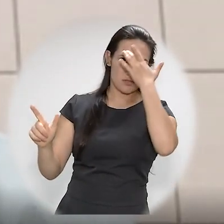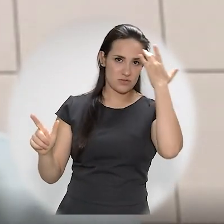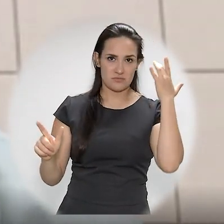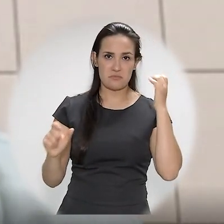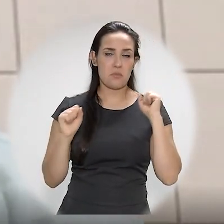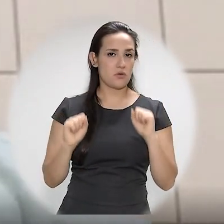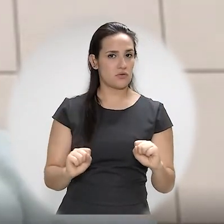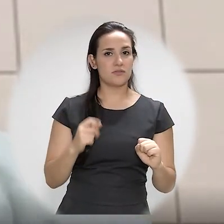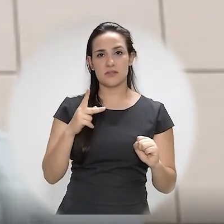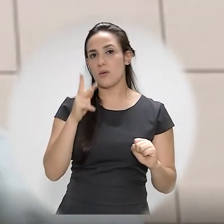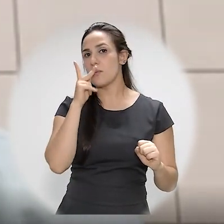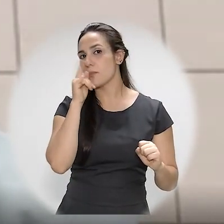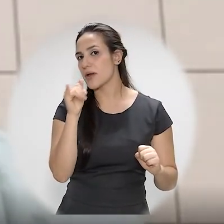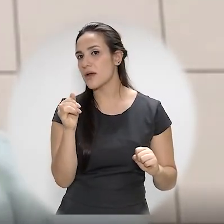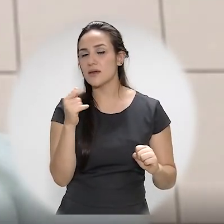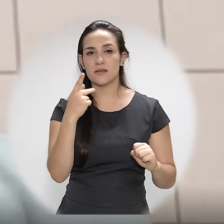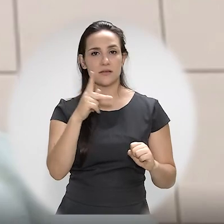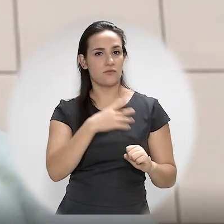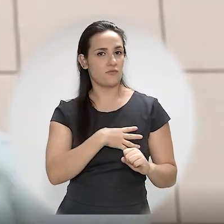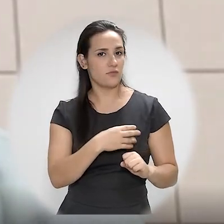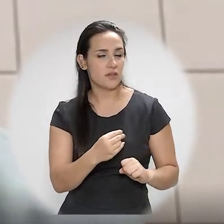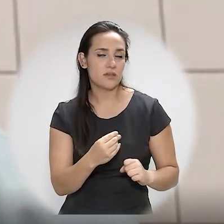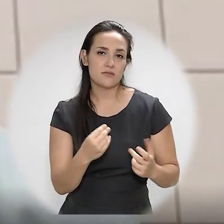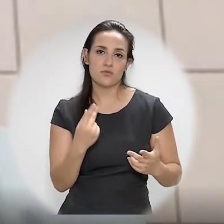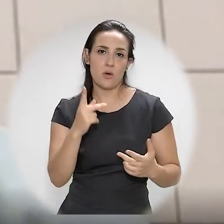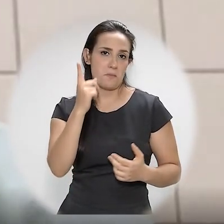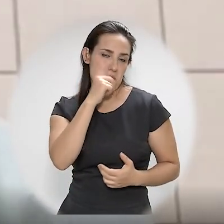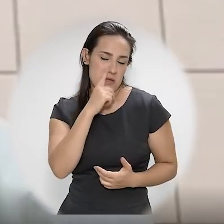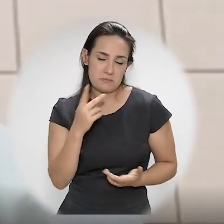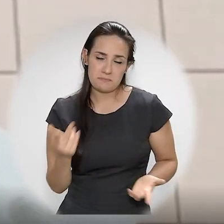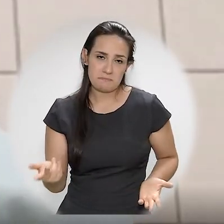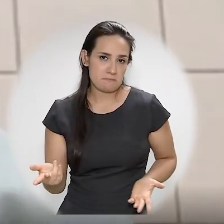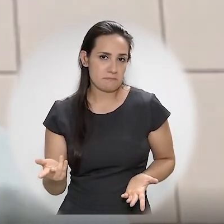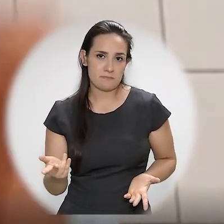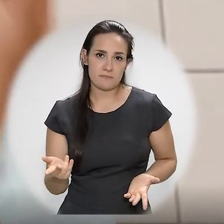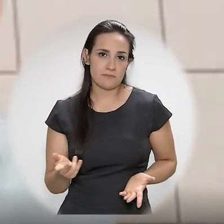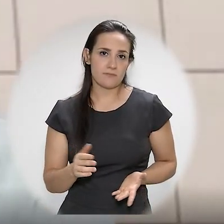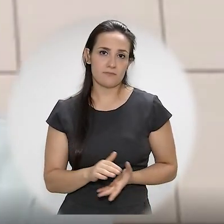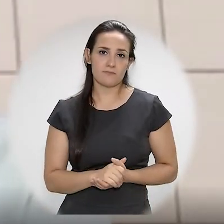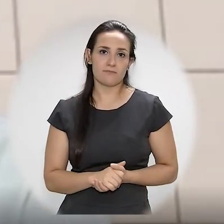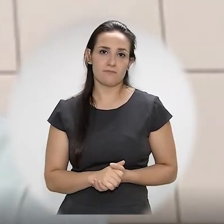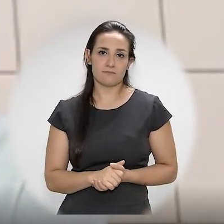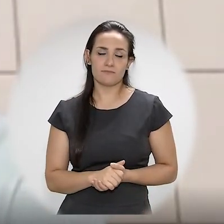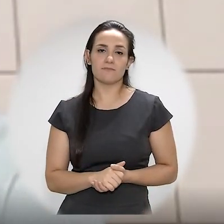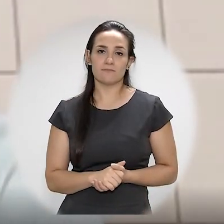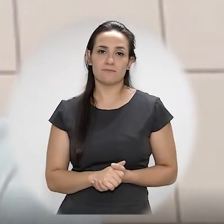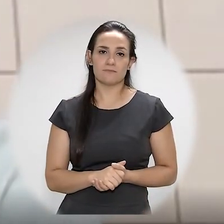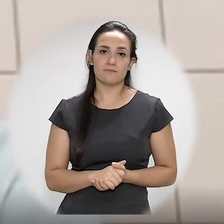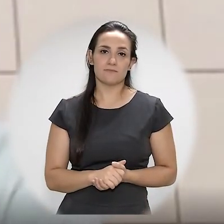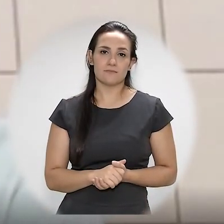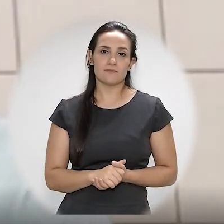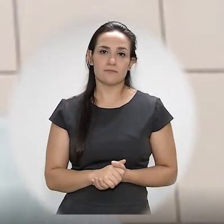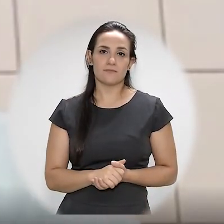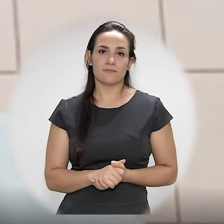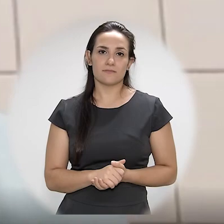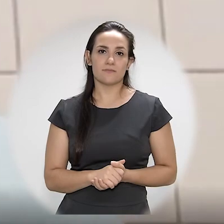que tá. Seja teu pai, seja tua mãe, teus filhos, entendeu?